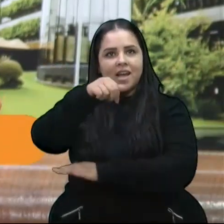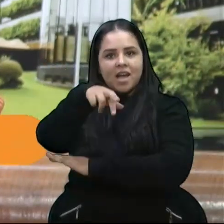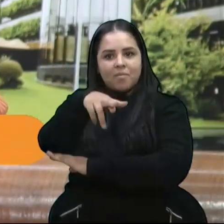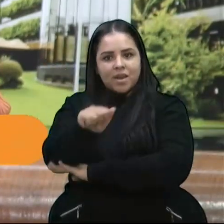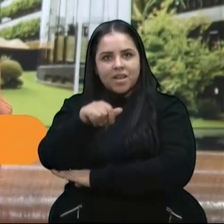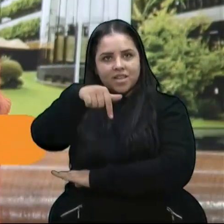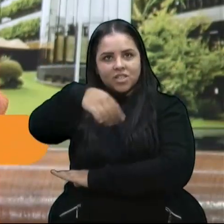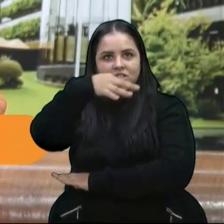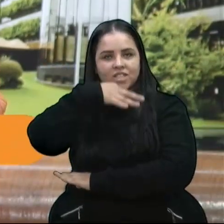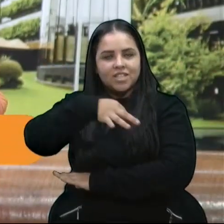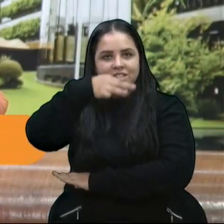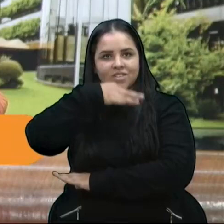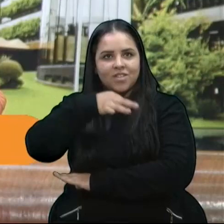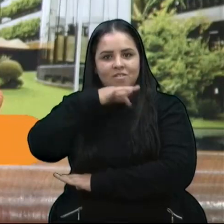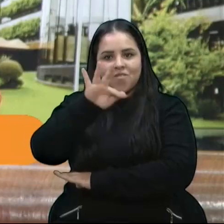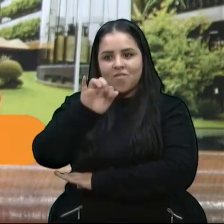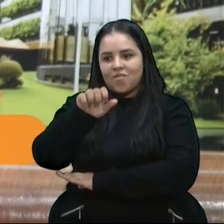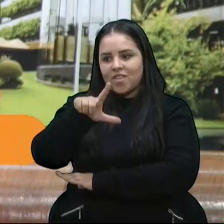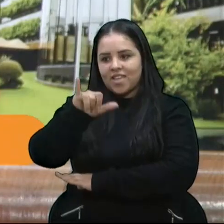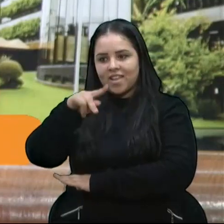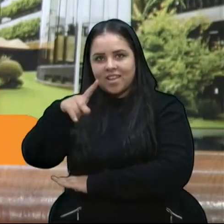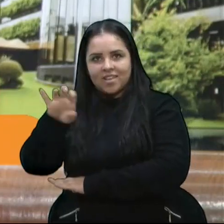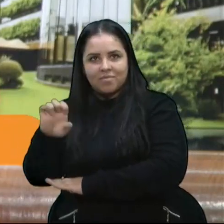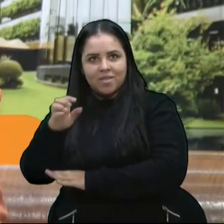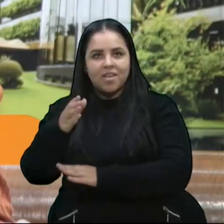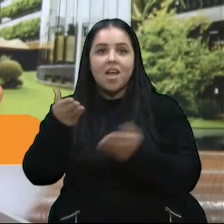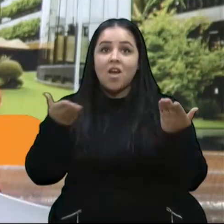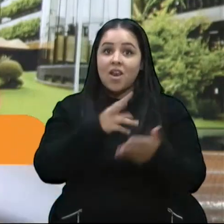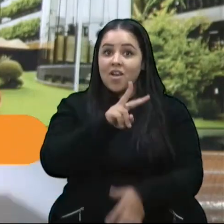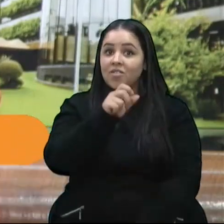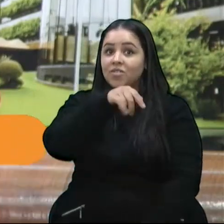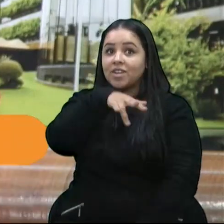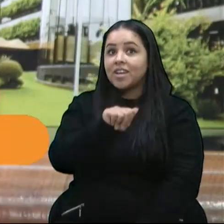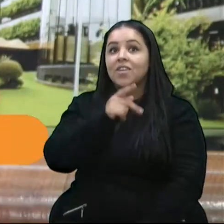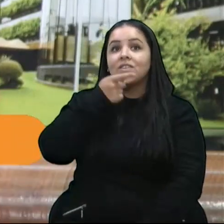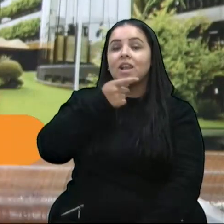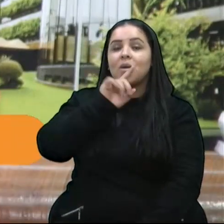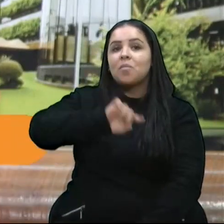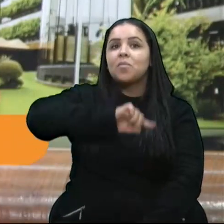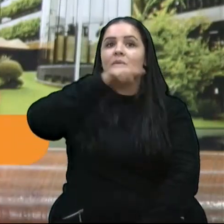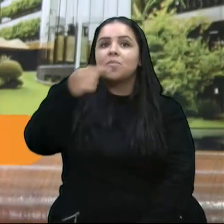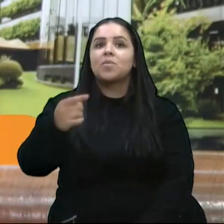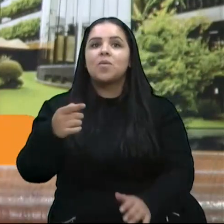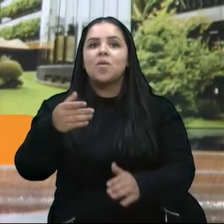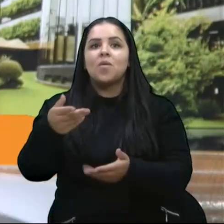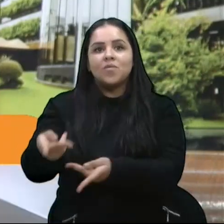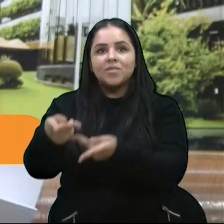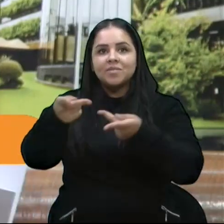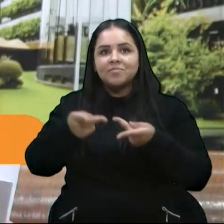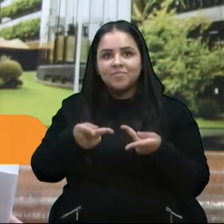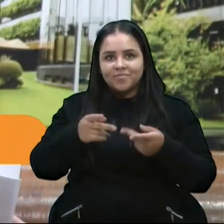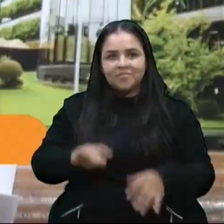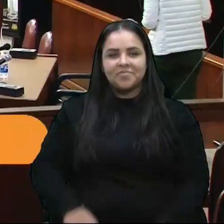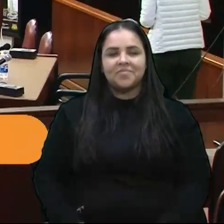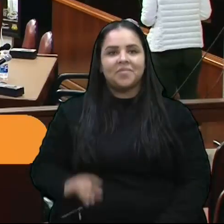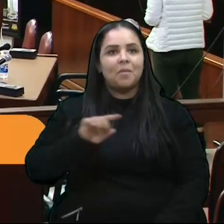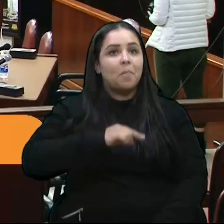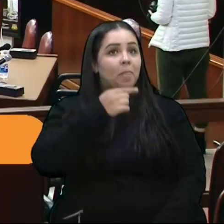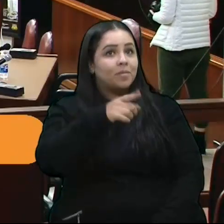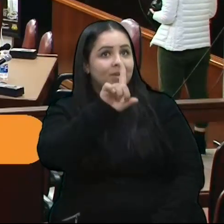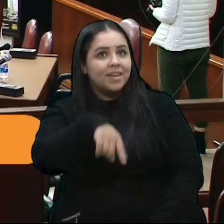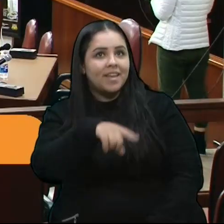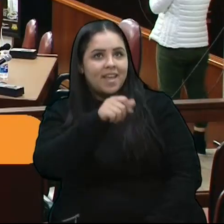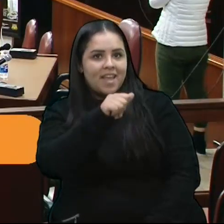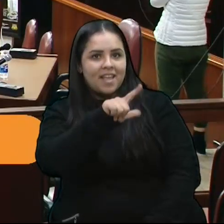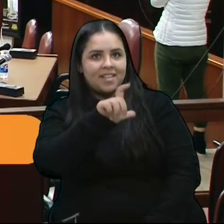o Felipe Andreola. Agora a Vânia nos conta quem é o nosso próximo convidado. Sim, nosso próximo convidado é o Alexandre